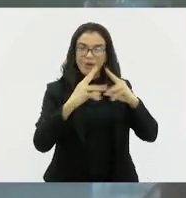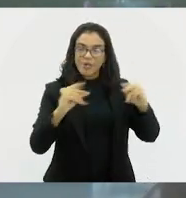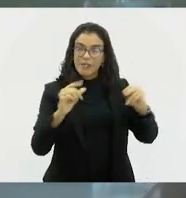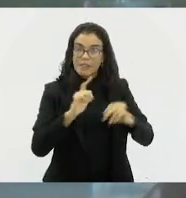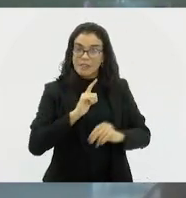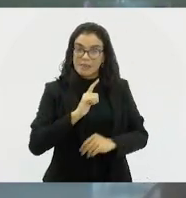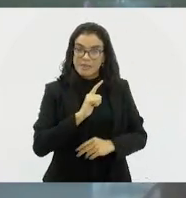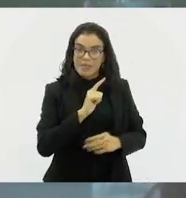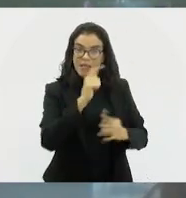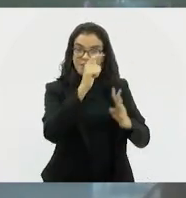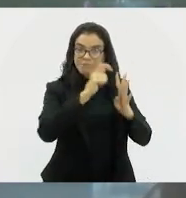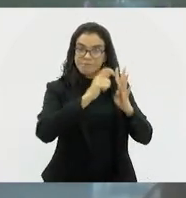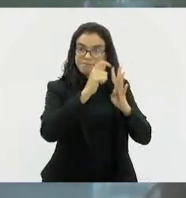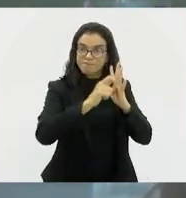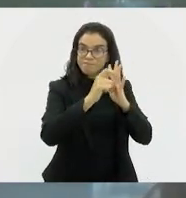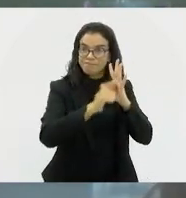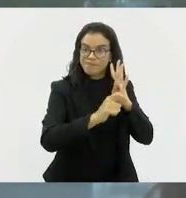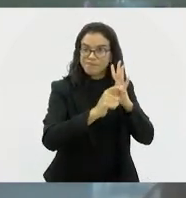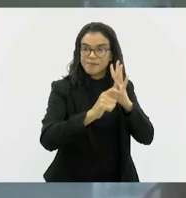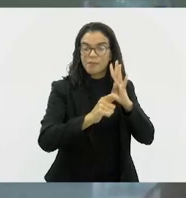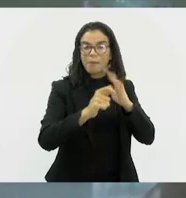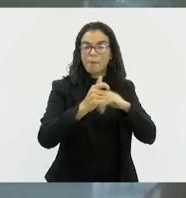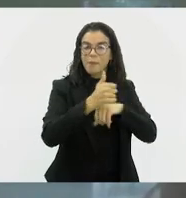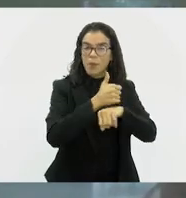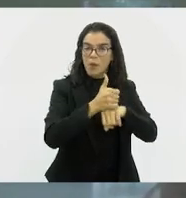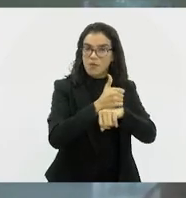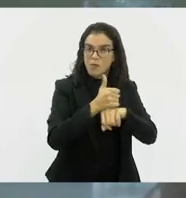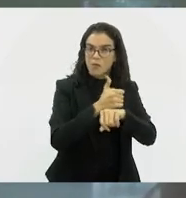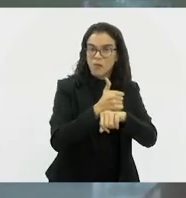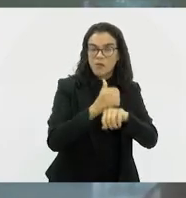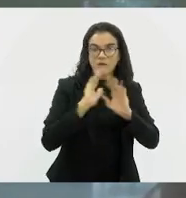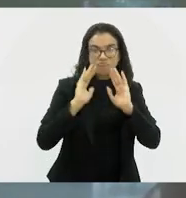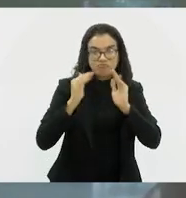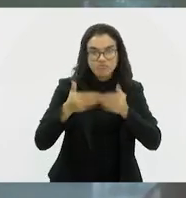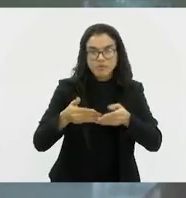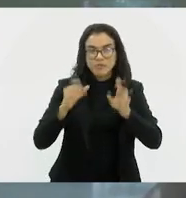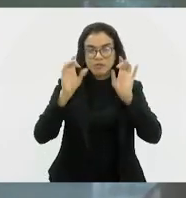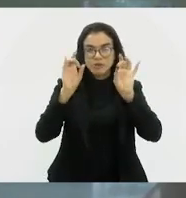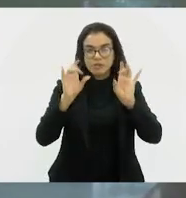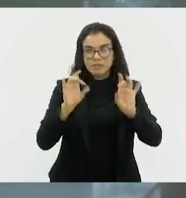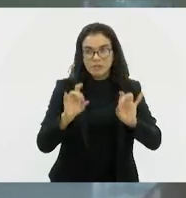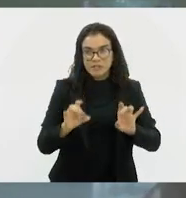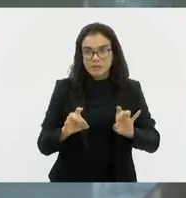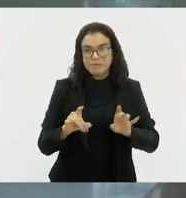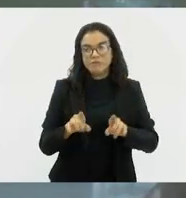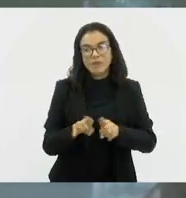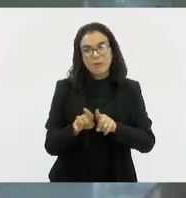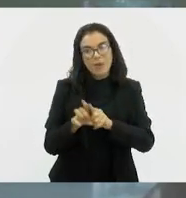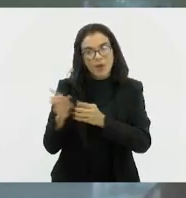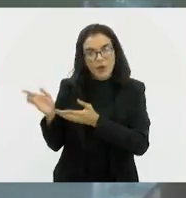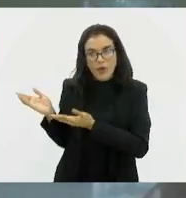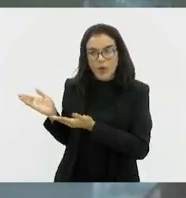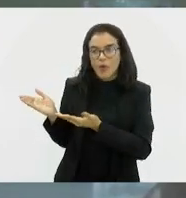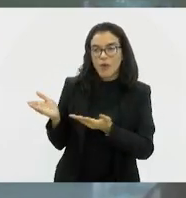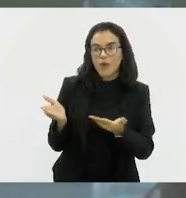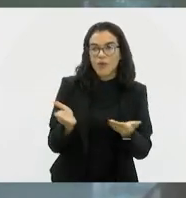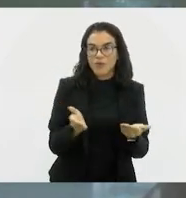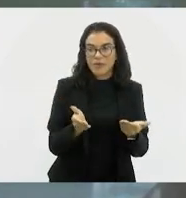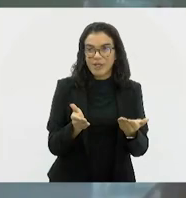no trabalho com a terceira idade e convidados aqui da mesa que também fazem parte dessa